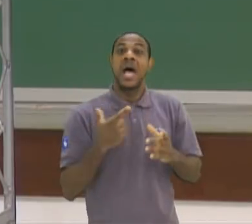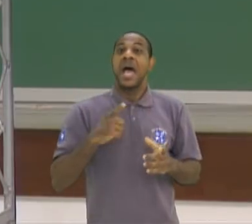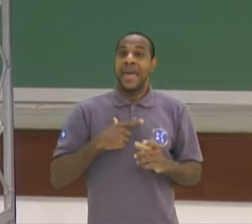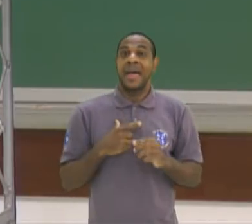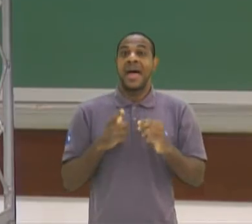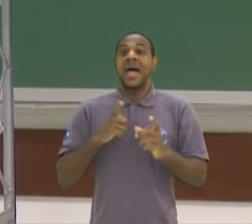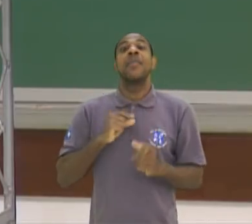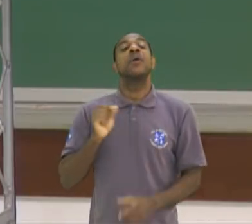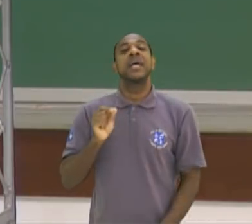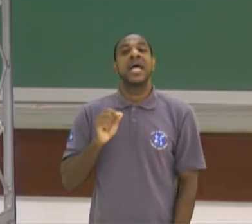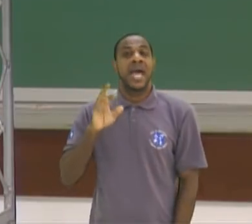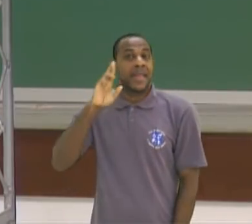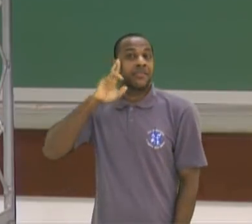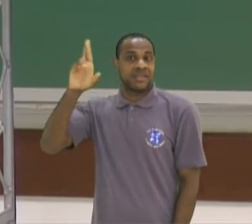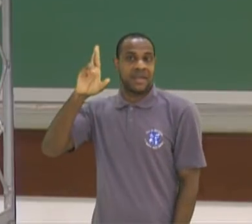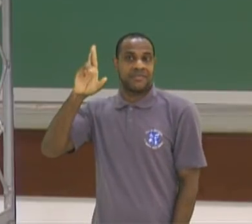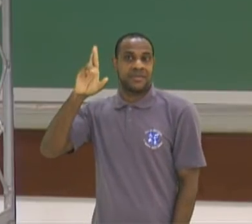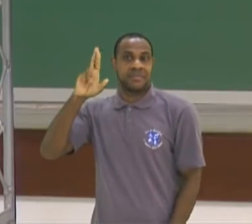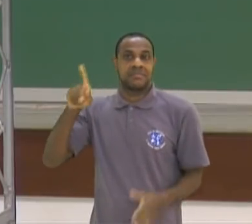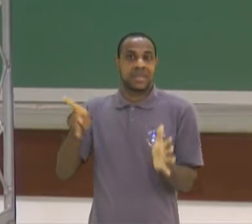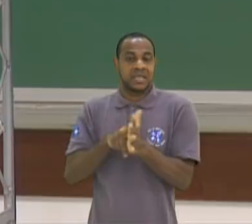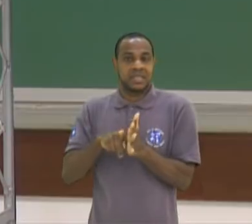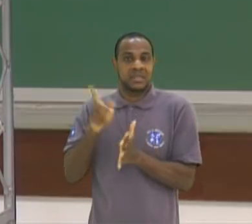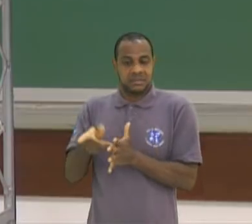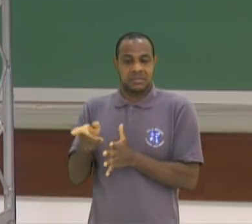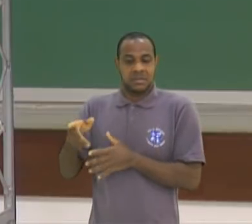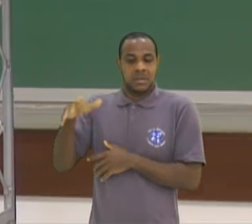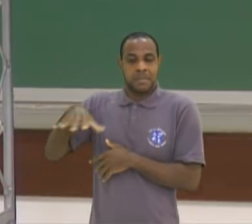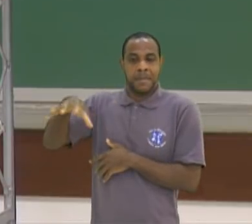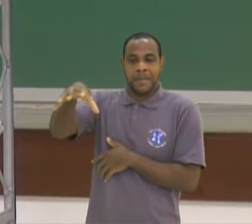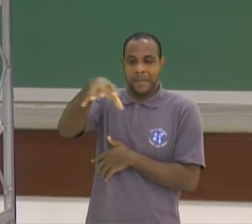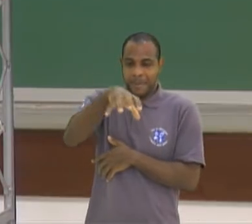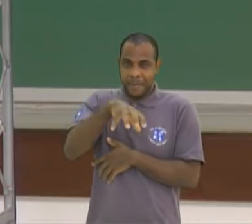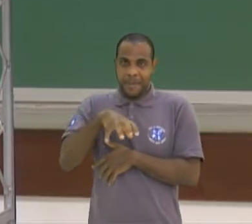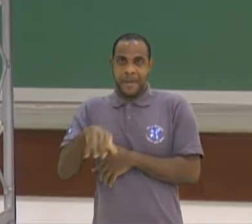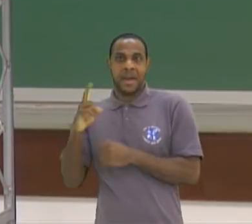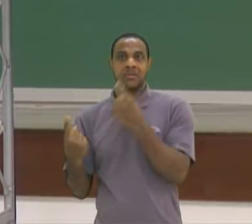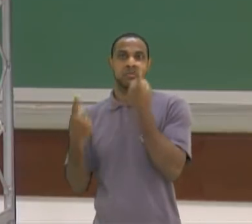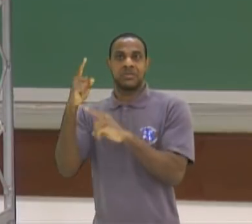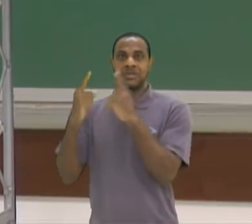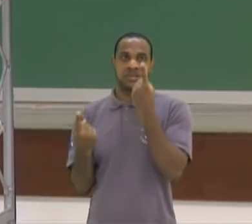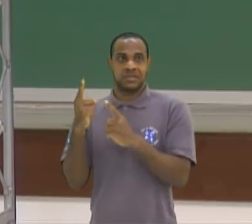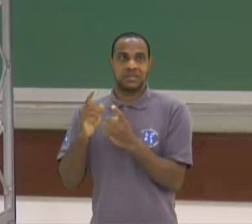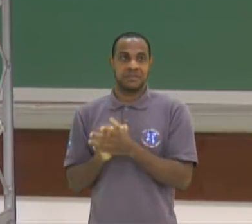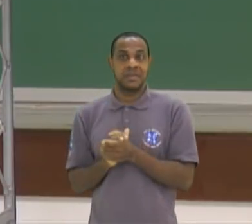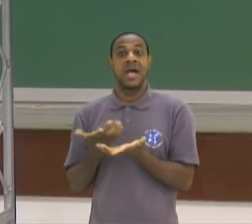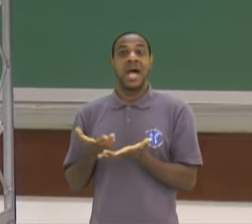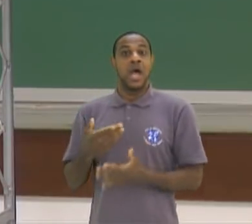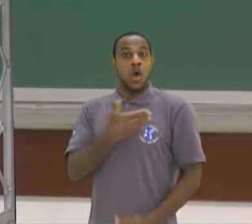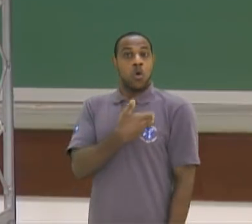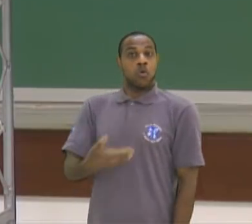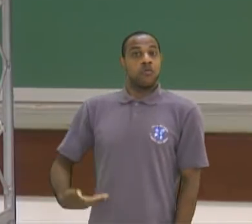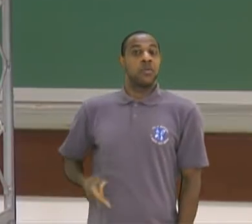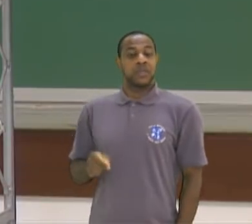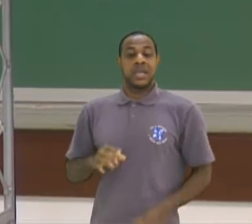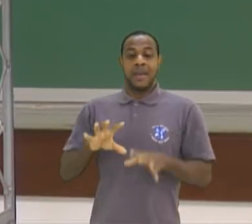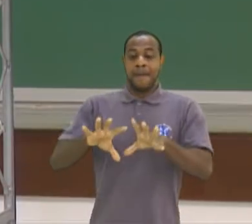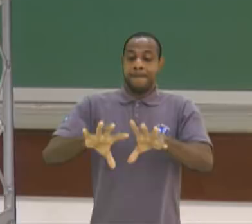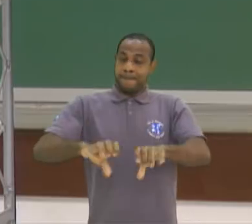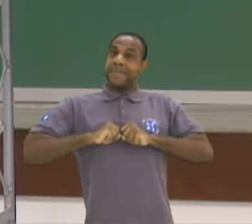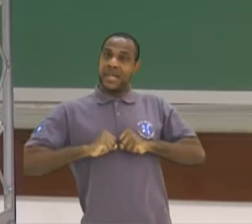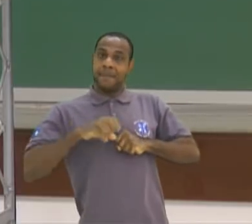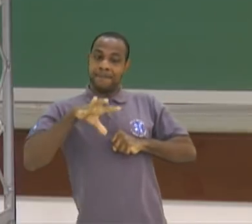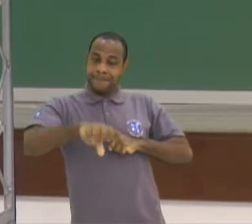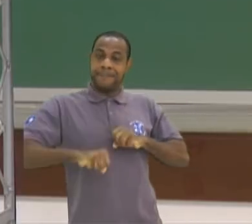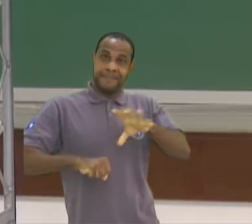das telecomunicações no Chile. Ele nacionalizou a propriedade dessas telecomunicações e investiu